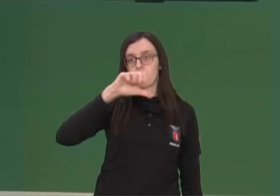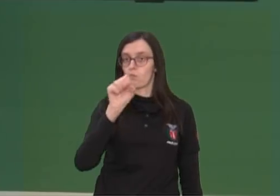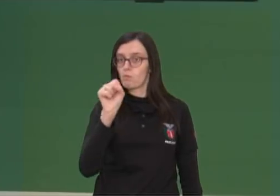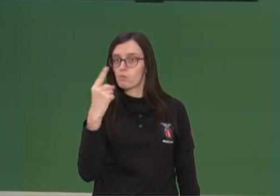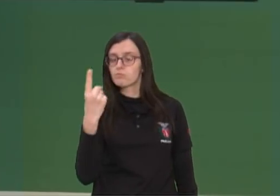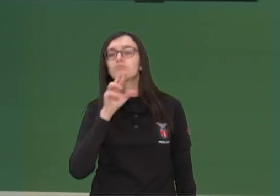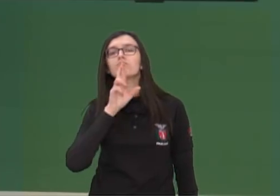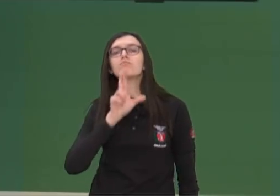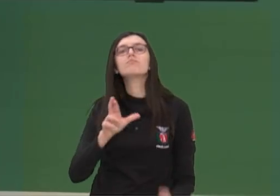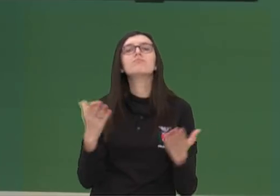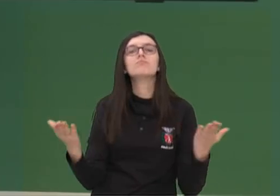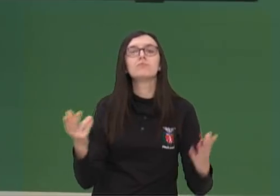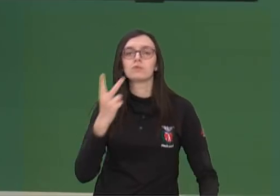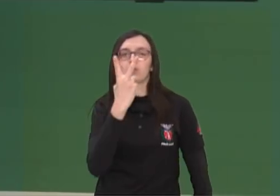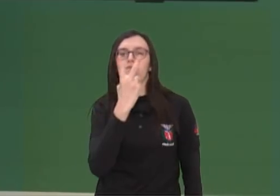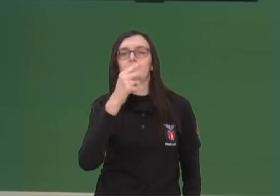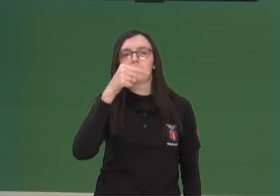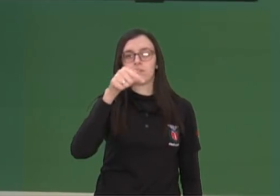3.981 vai dar